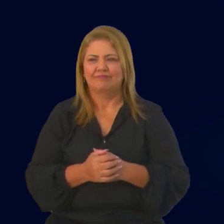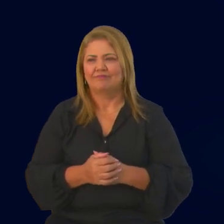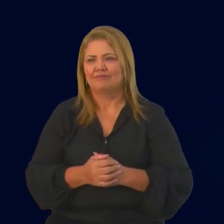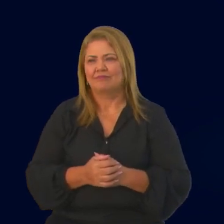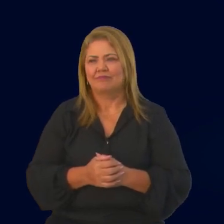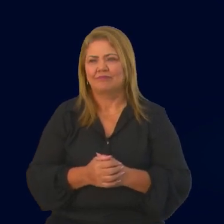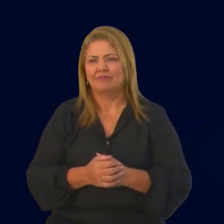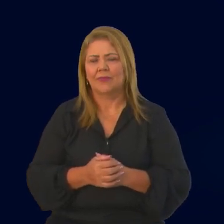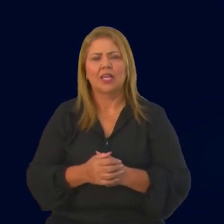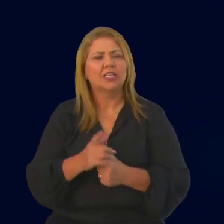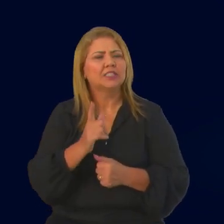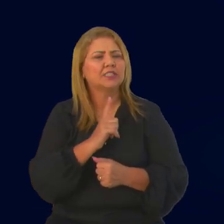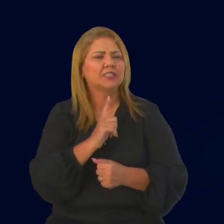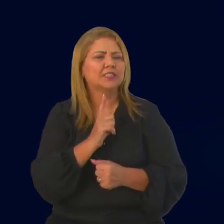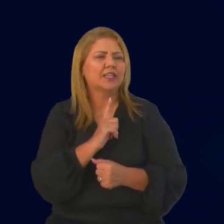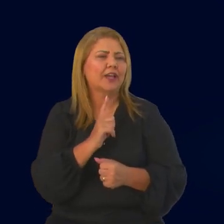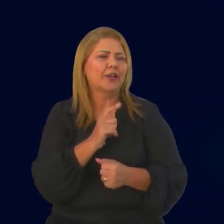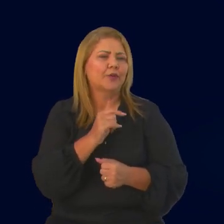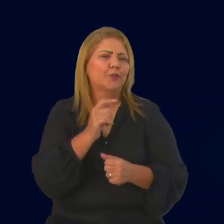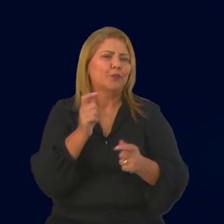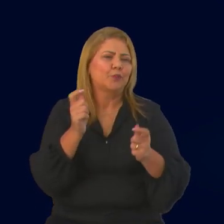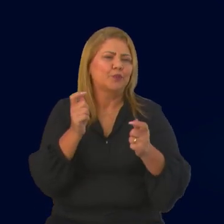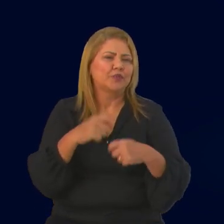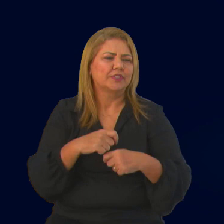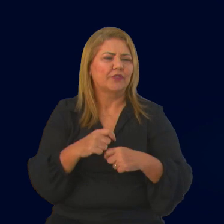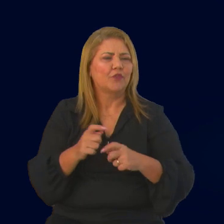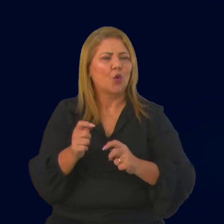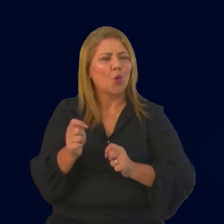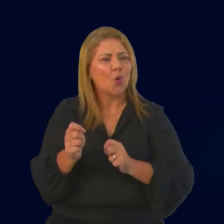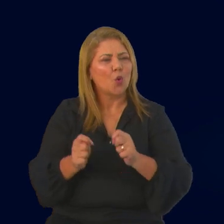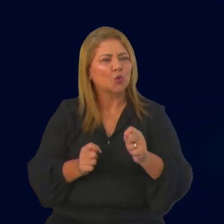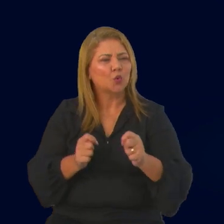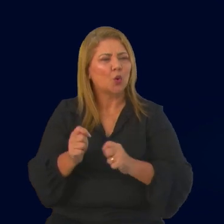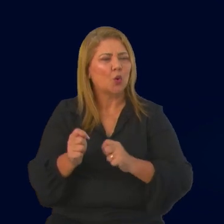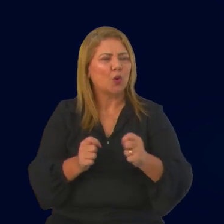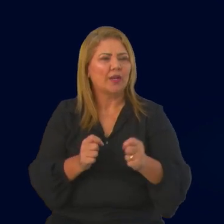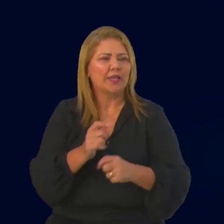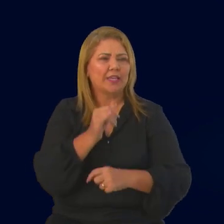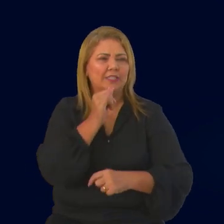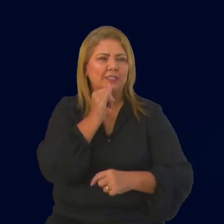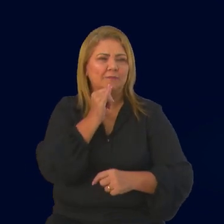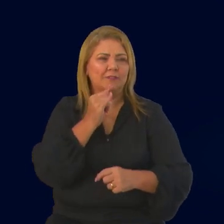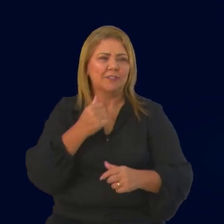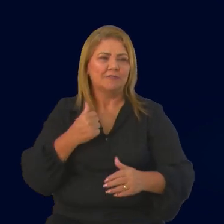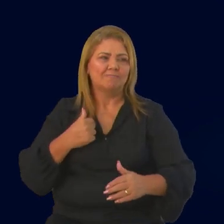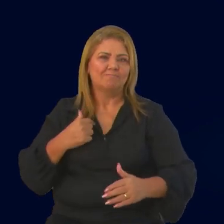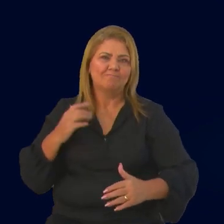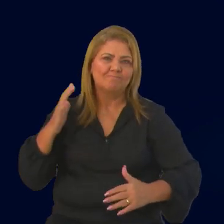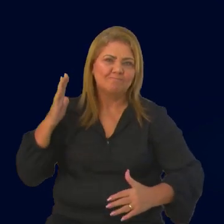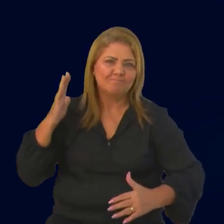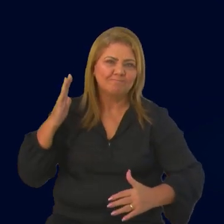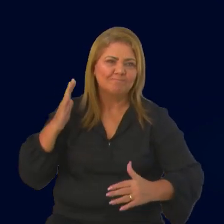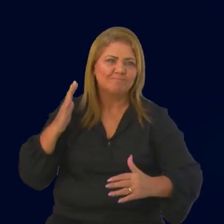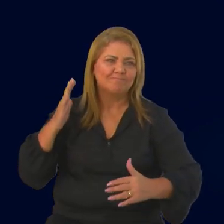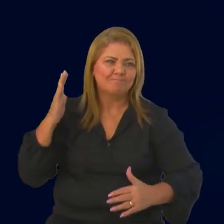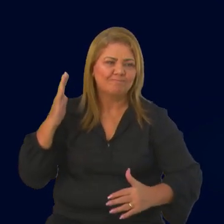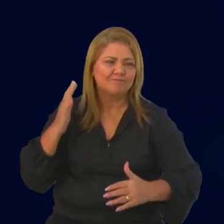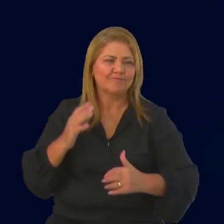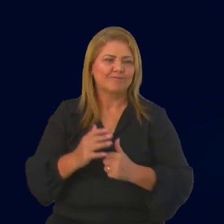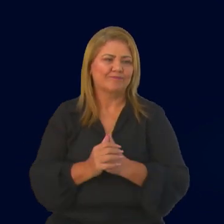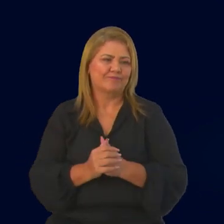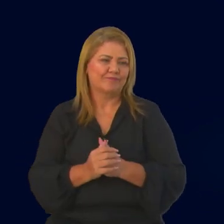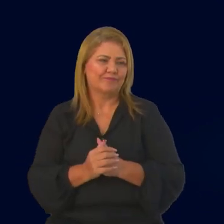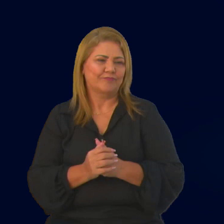E aí eu tenho condições de desenvolver mais autocontrole. Então, naqueles momentos que eu sei que se